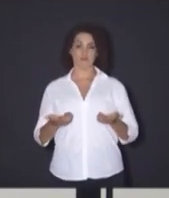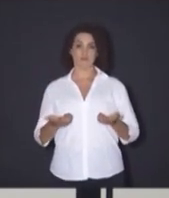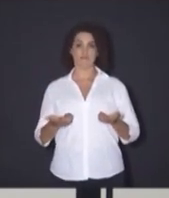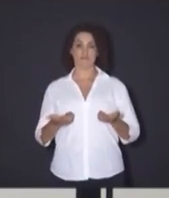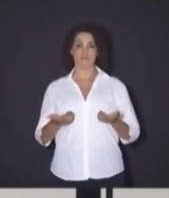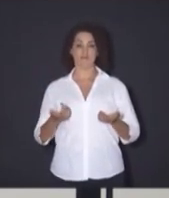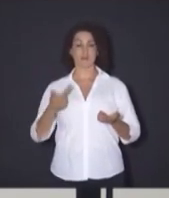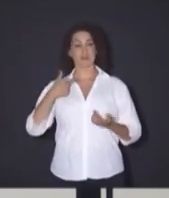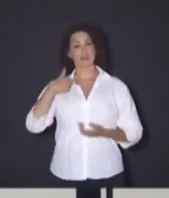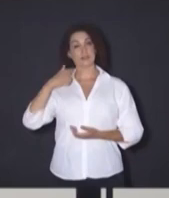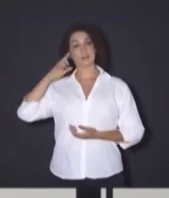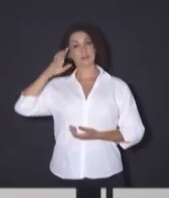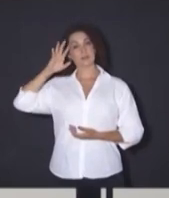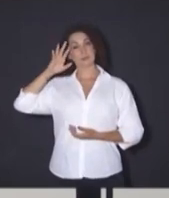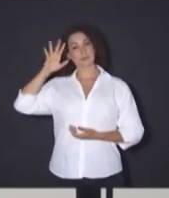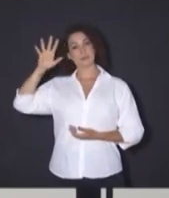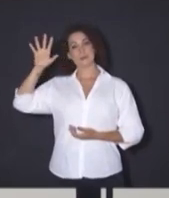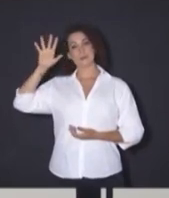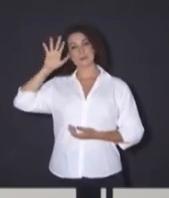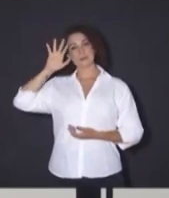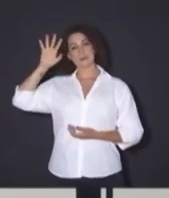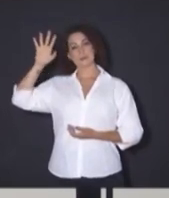eu tenho refletido muito